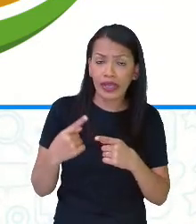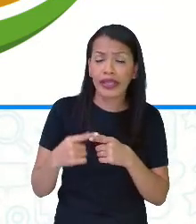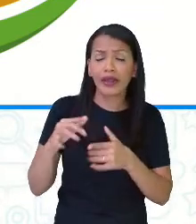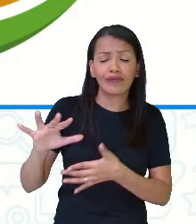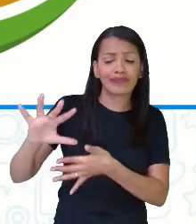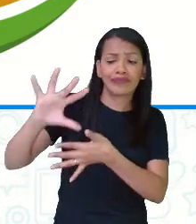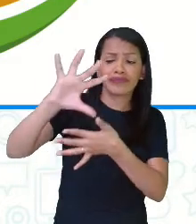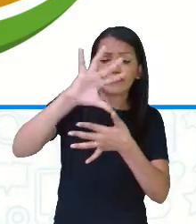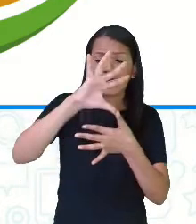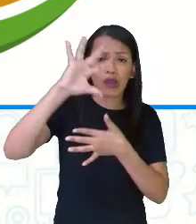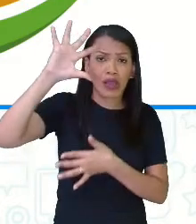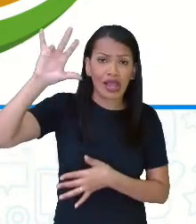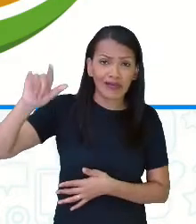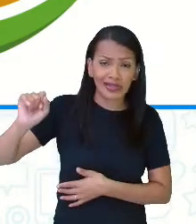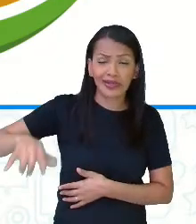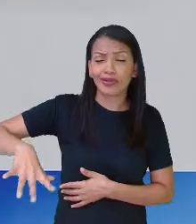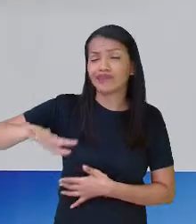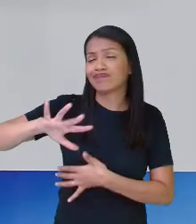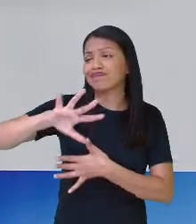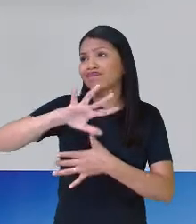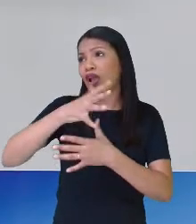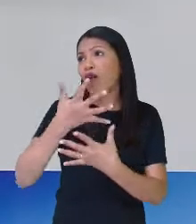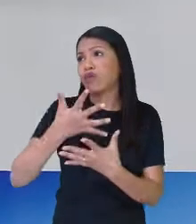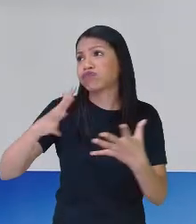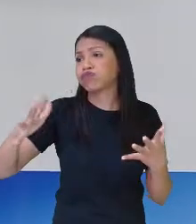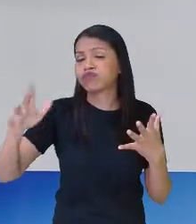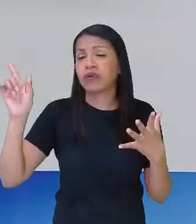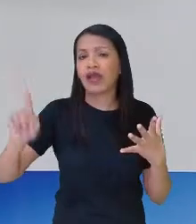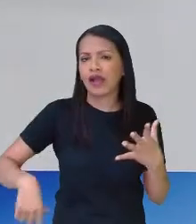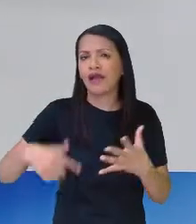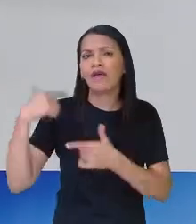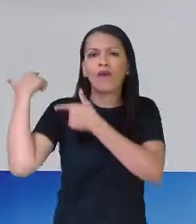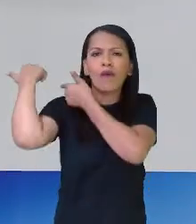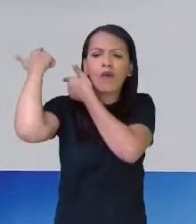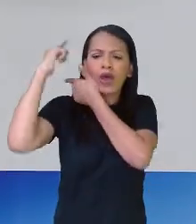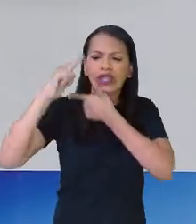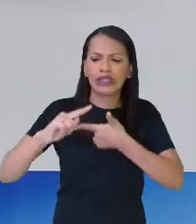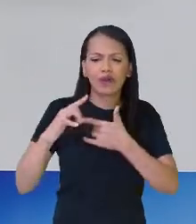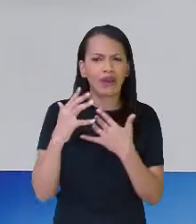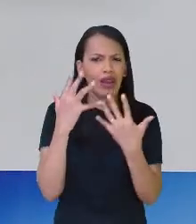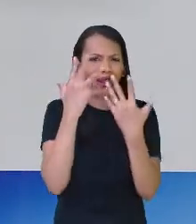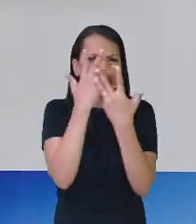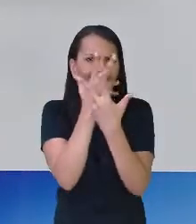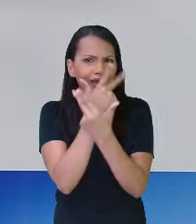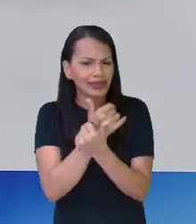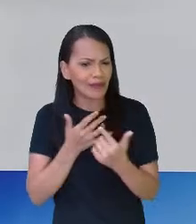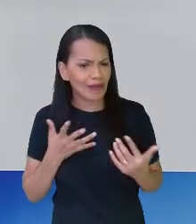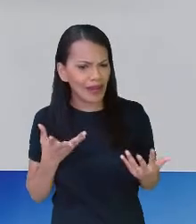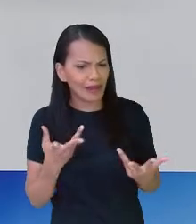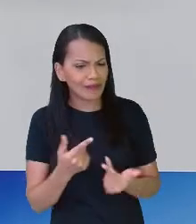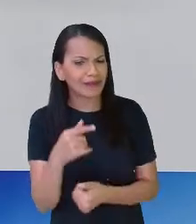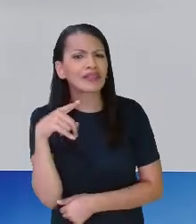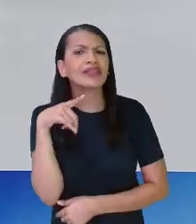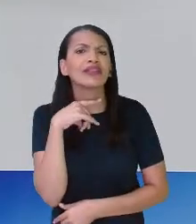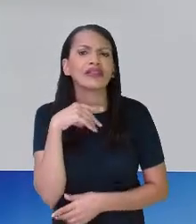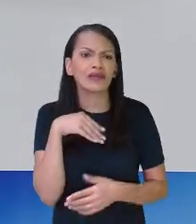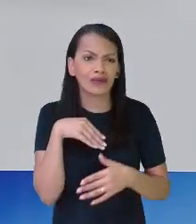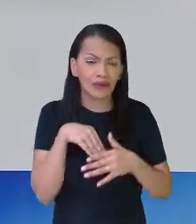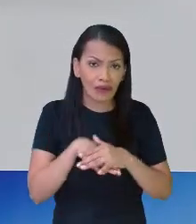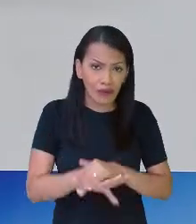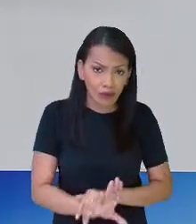continente enorme, gente. Tem uma tradição linda, maravilhosa. E aquelas pessoas tinham o hábito das